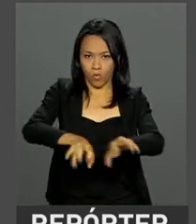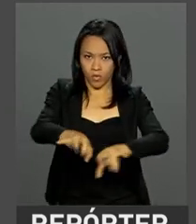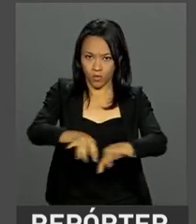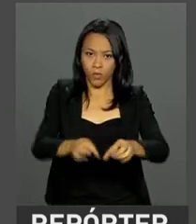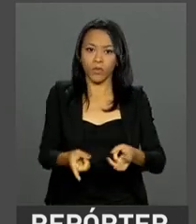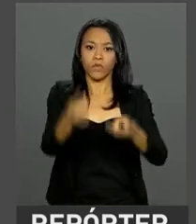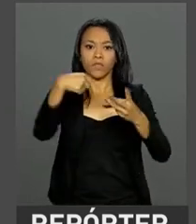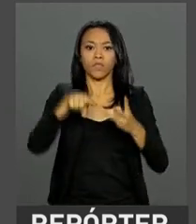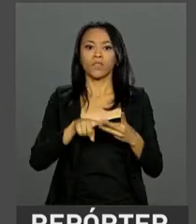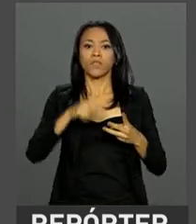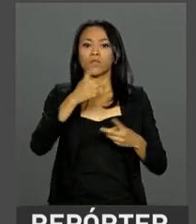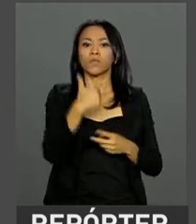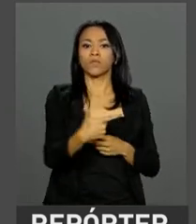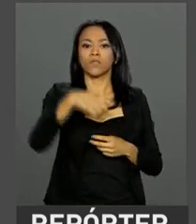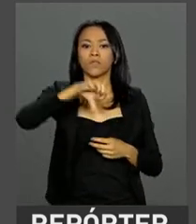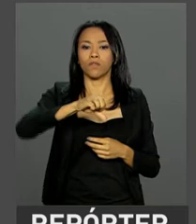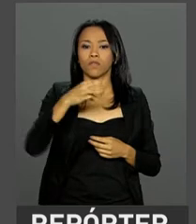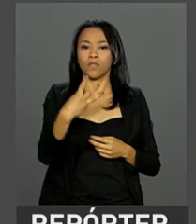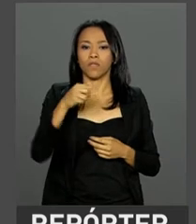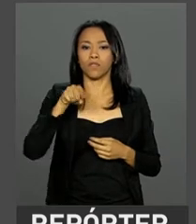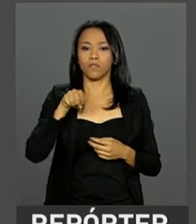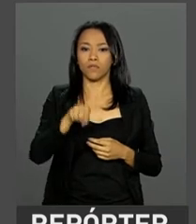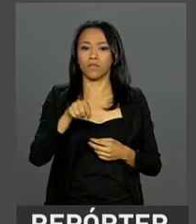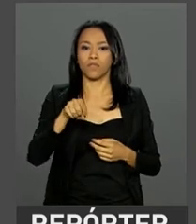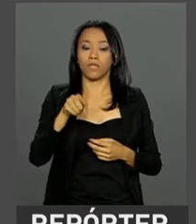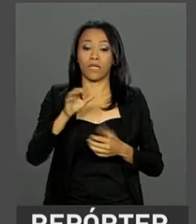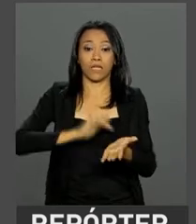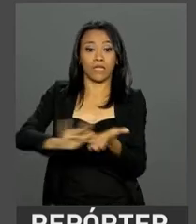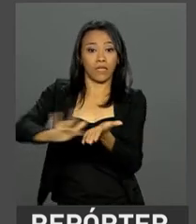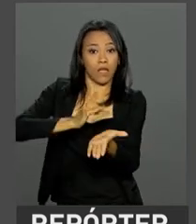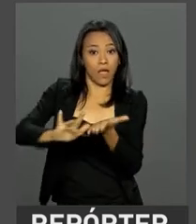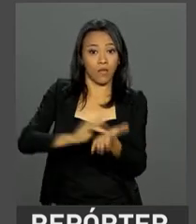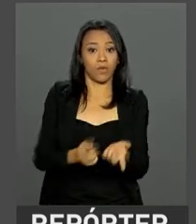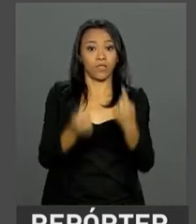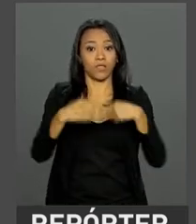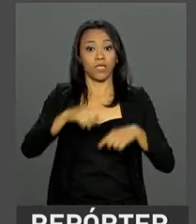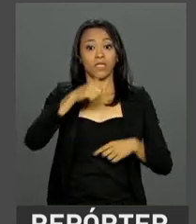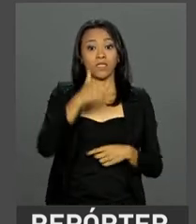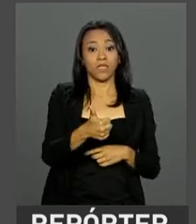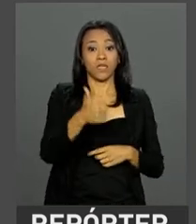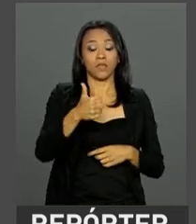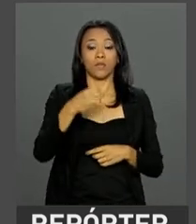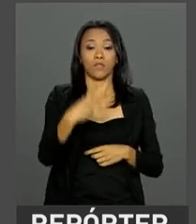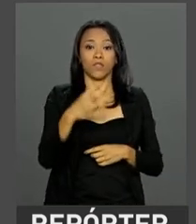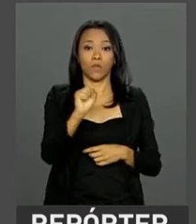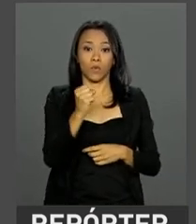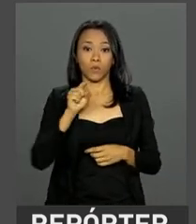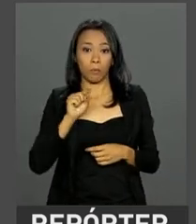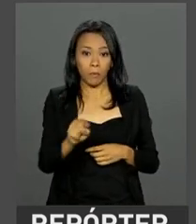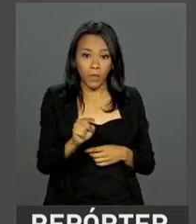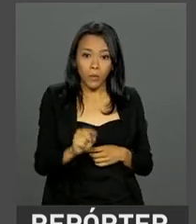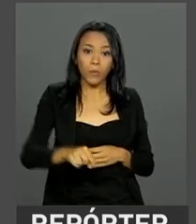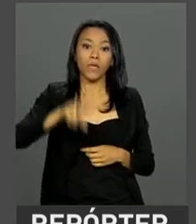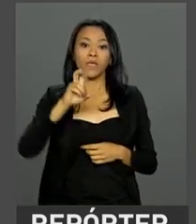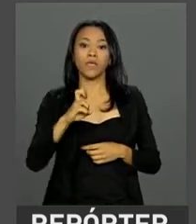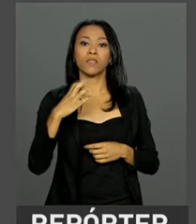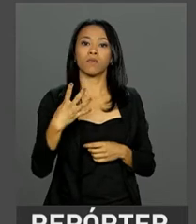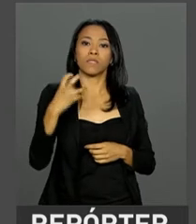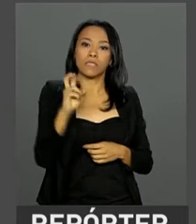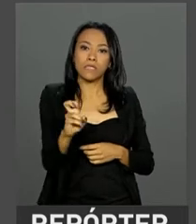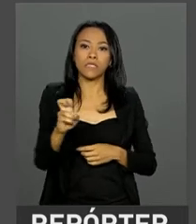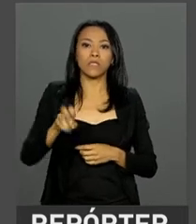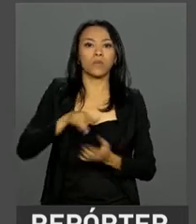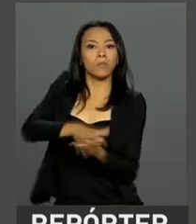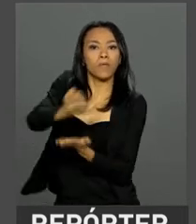293 1070 tablets 138 1545 impressoras o